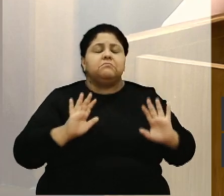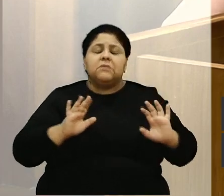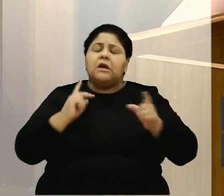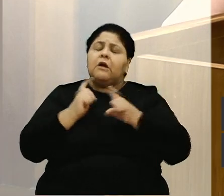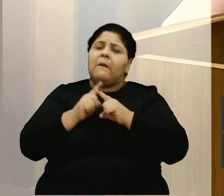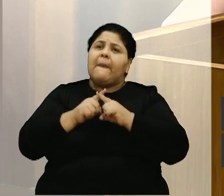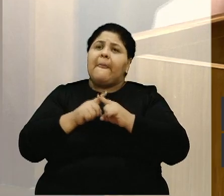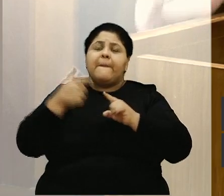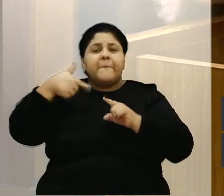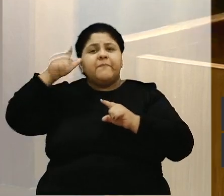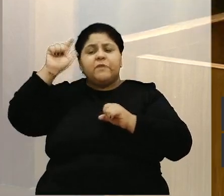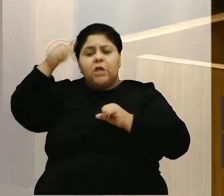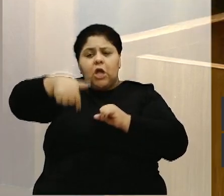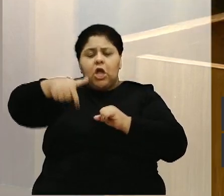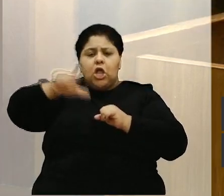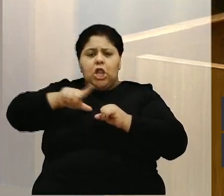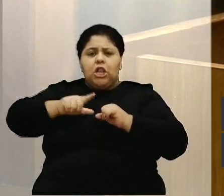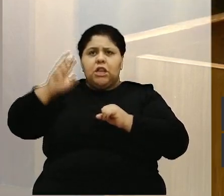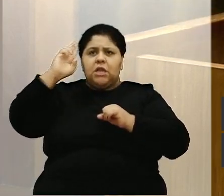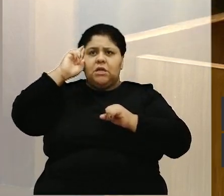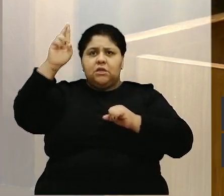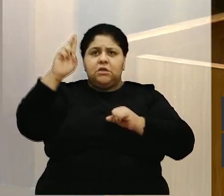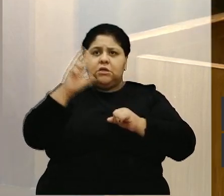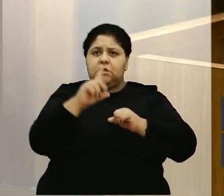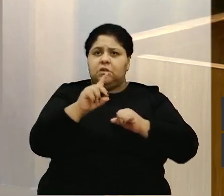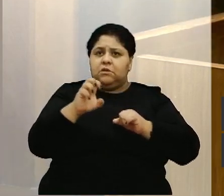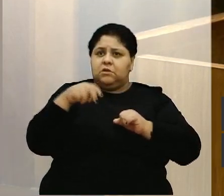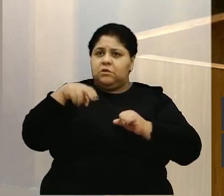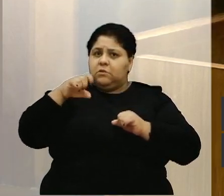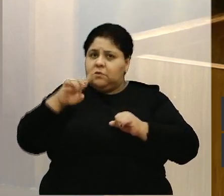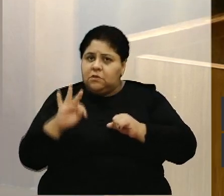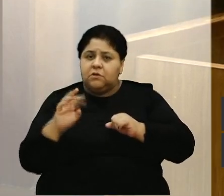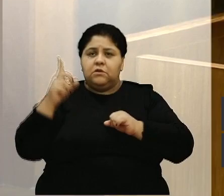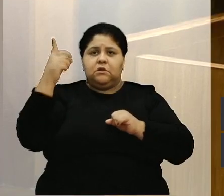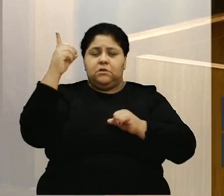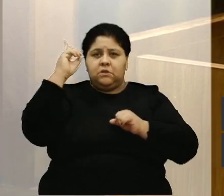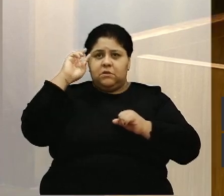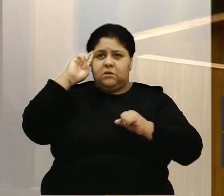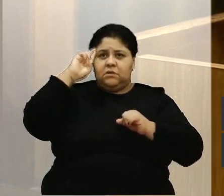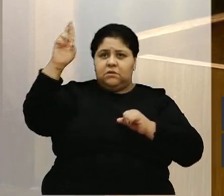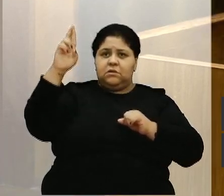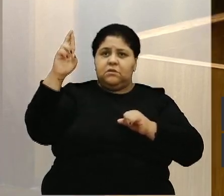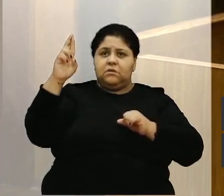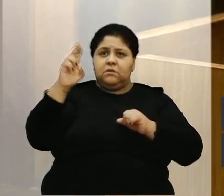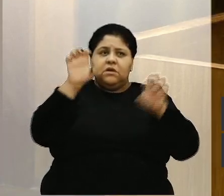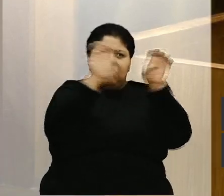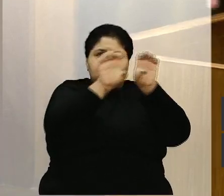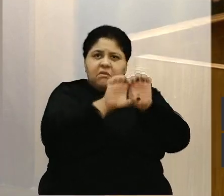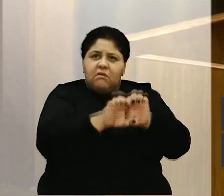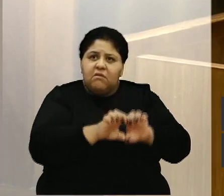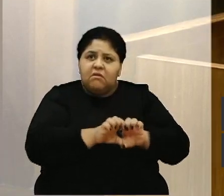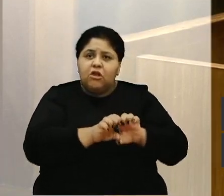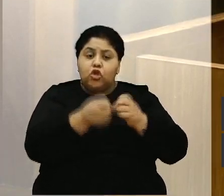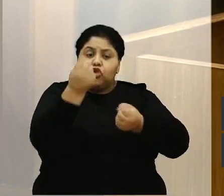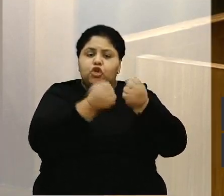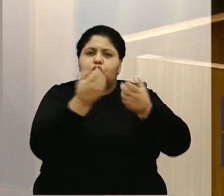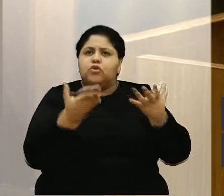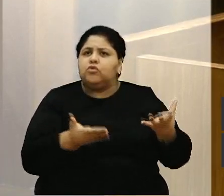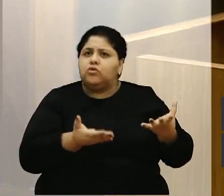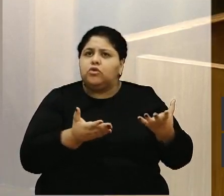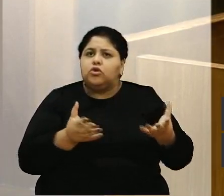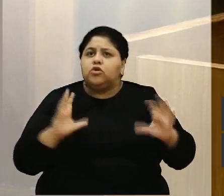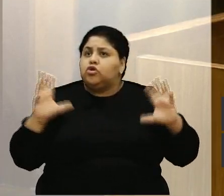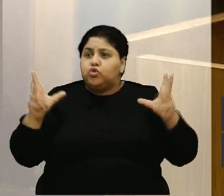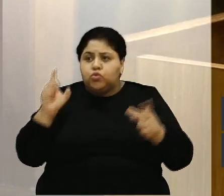Porque ontem aqui teve diretor do DENIT, teve diretor da infraestrutura, dos transportes. Tudo